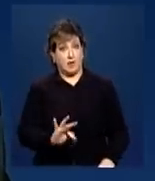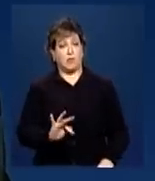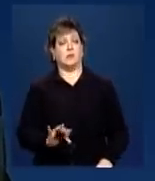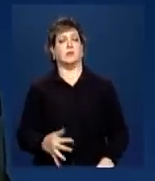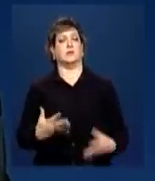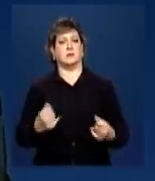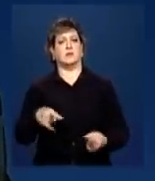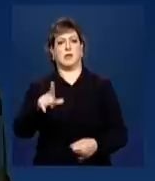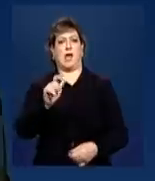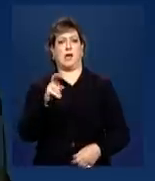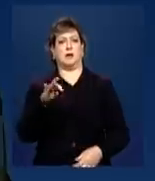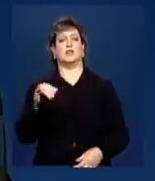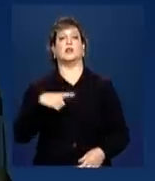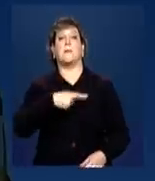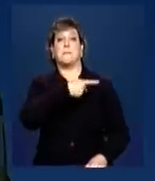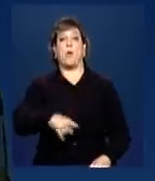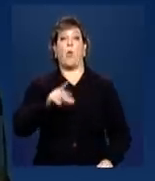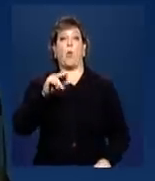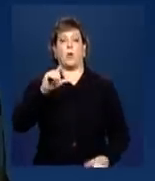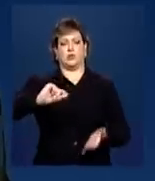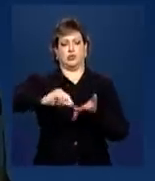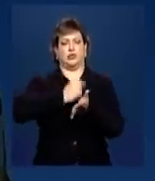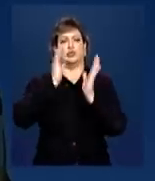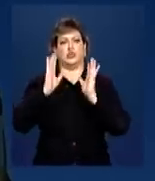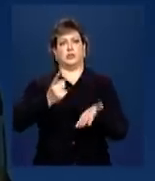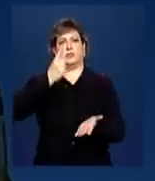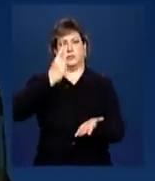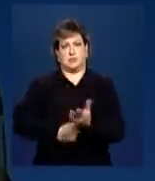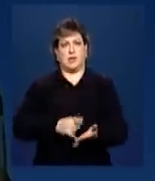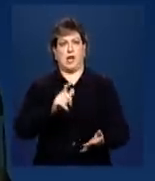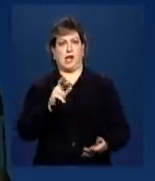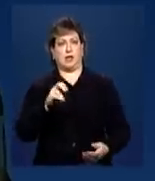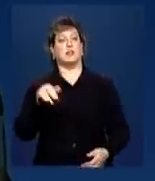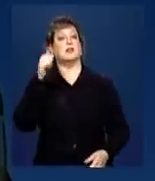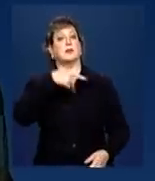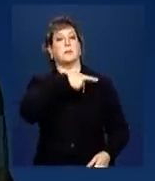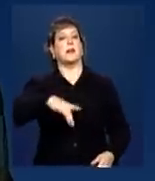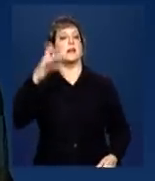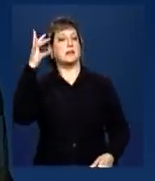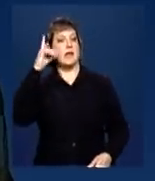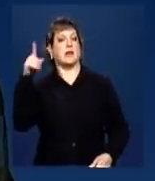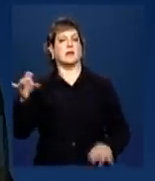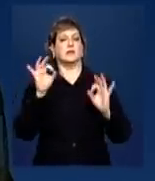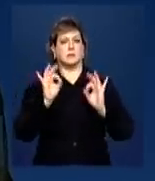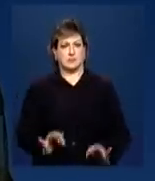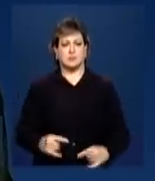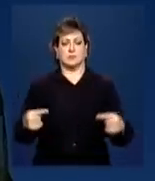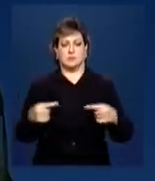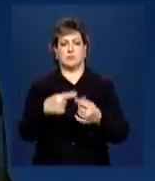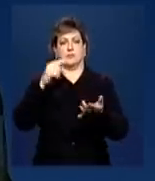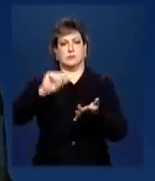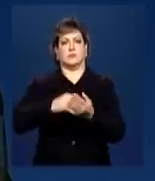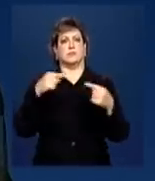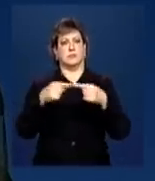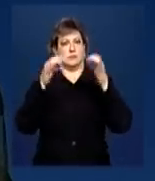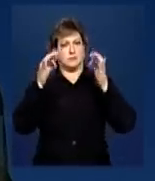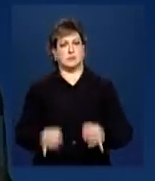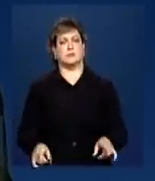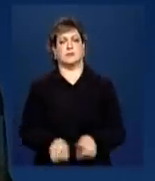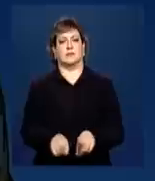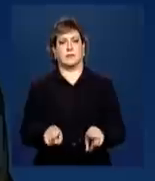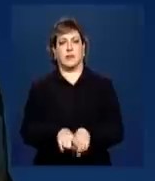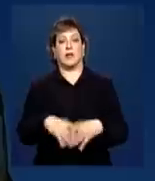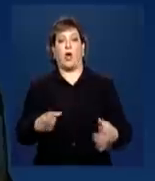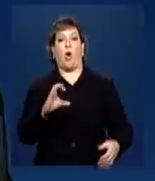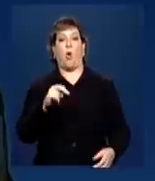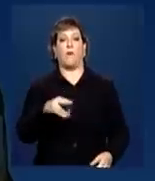foram assinadas pelo presidente Lula, foram reafirmadas pela presidente Dilma e, naturalmente, são